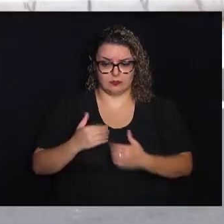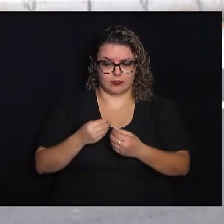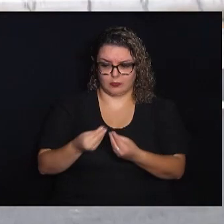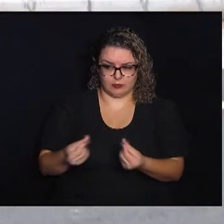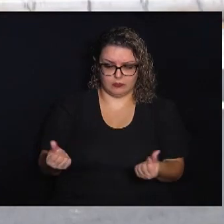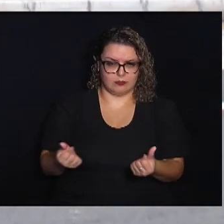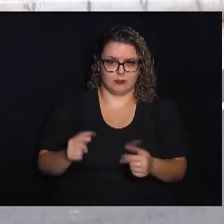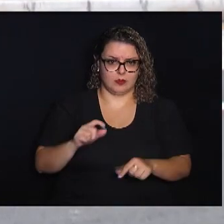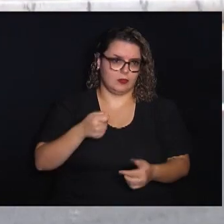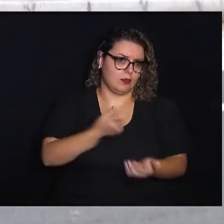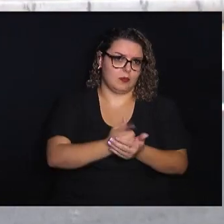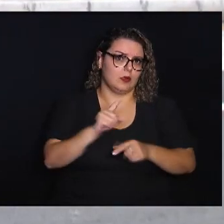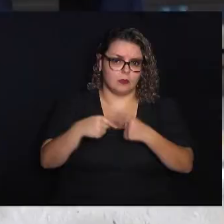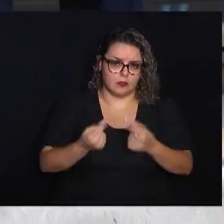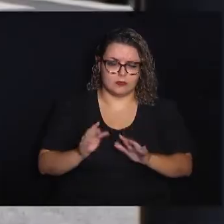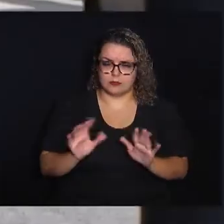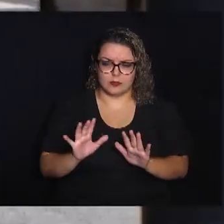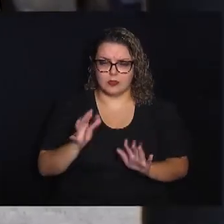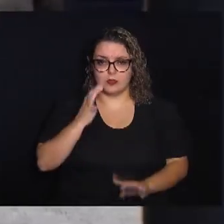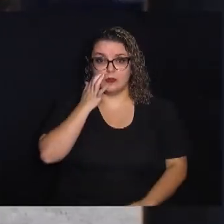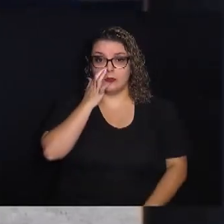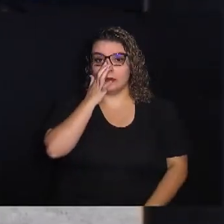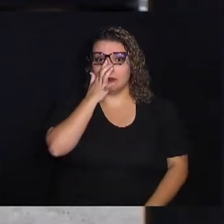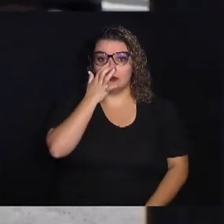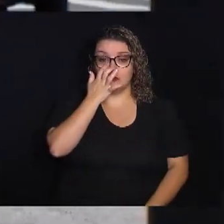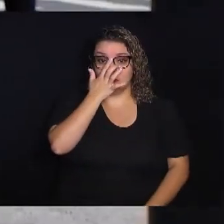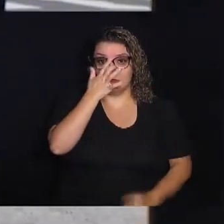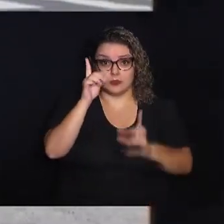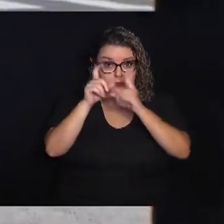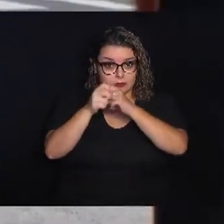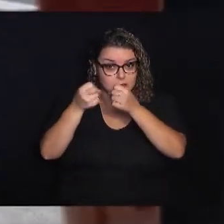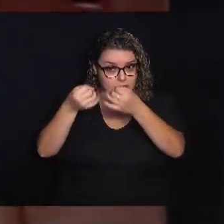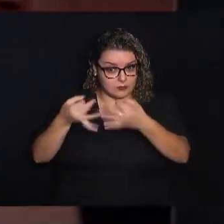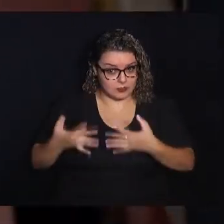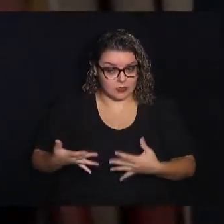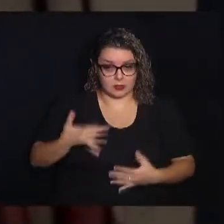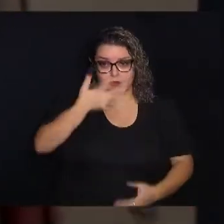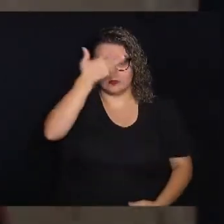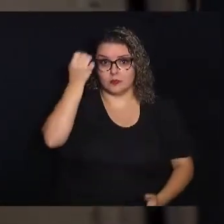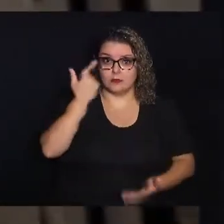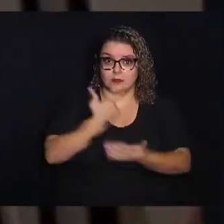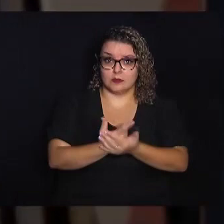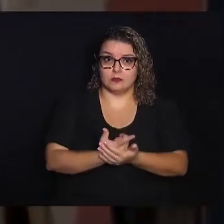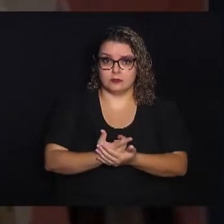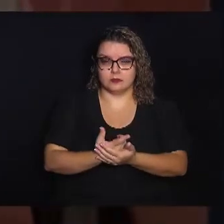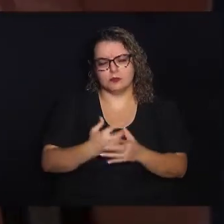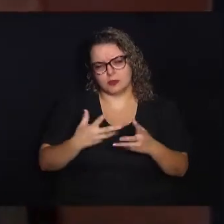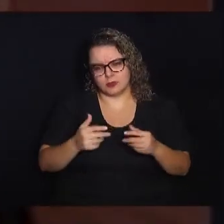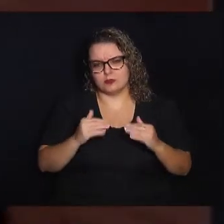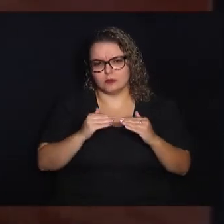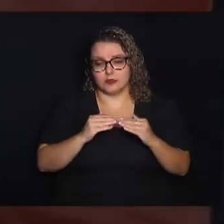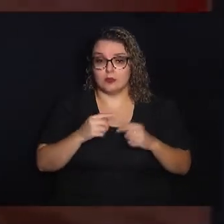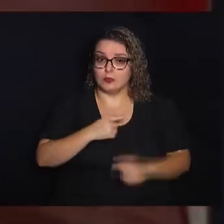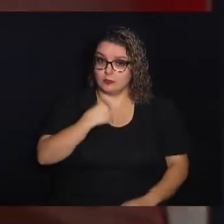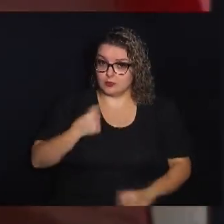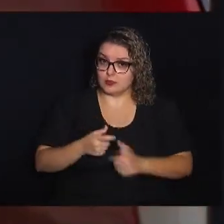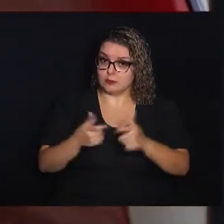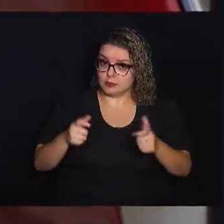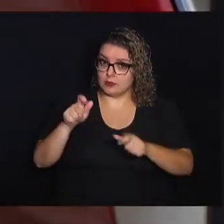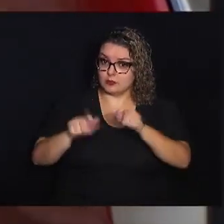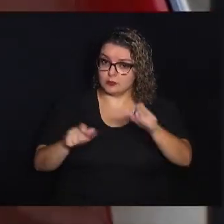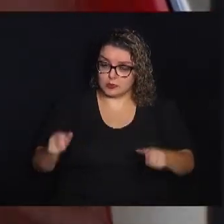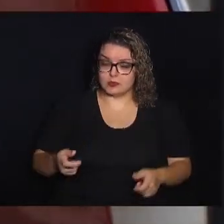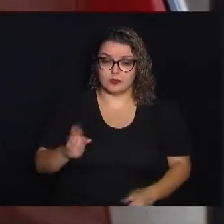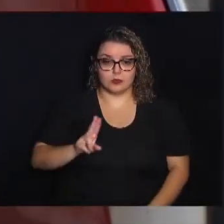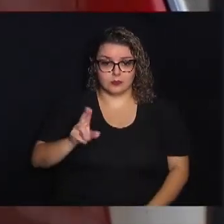outro. É muito difícil de você explicar isso para o consumidor. Então, nada mais coerente de você dar um prazo maior para essa pessoa usar o crédito